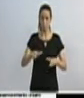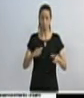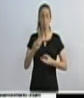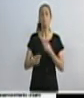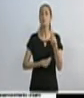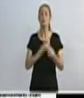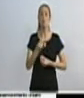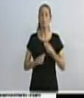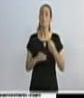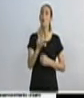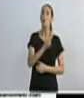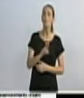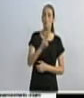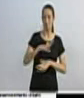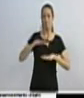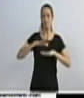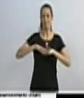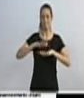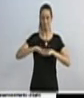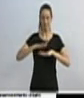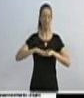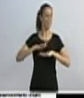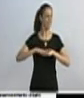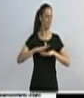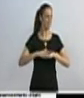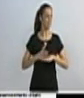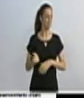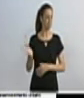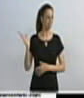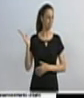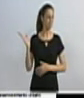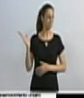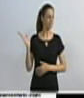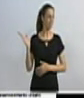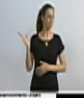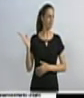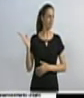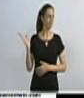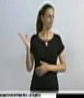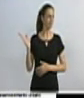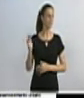das fórmulas ali indicadas. Próximo.